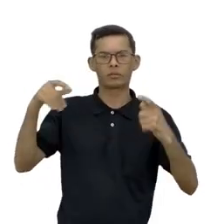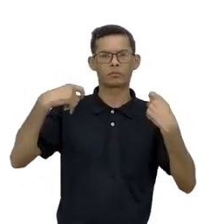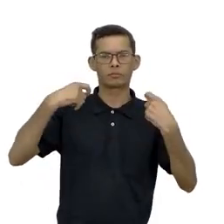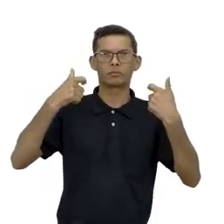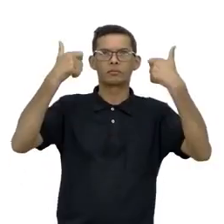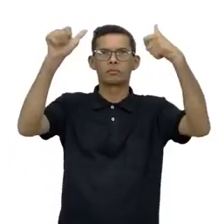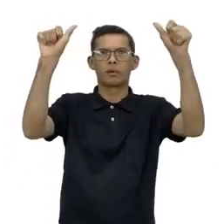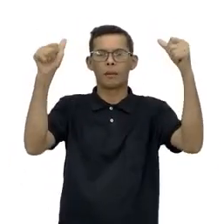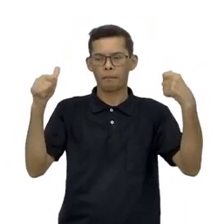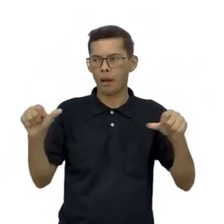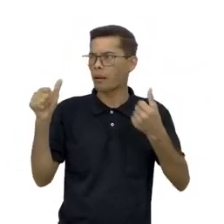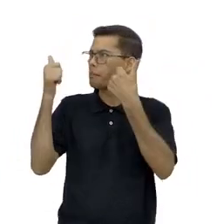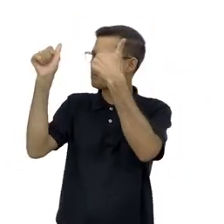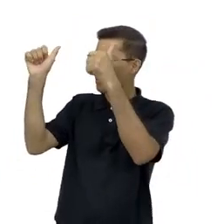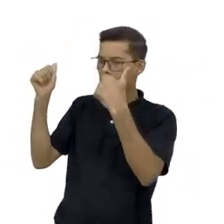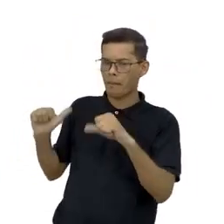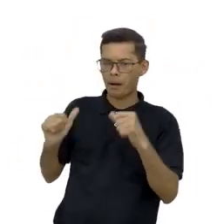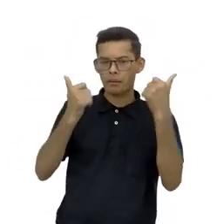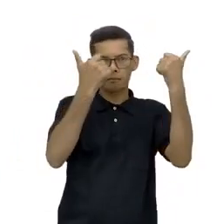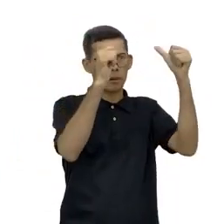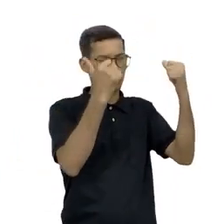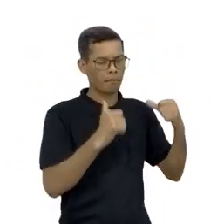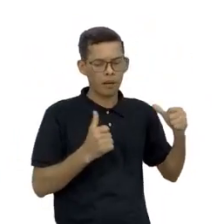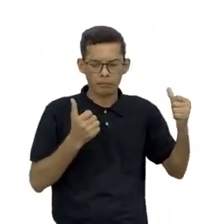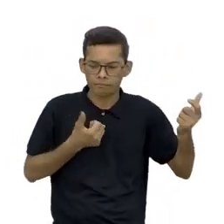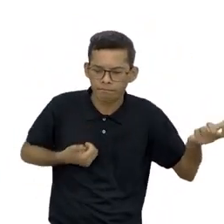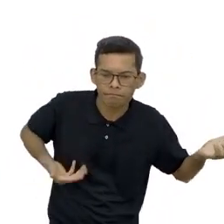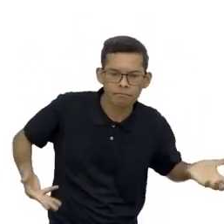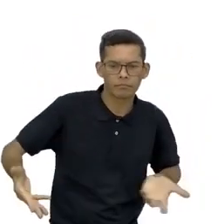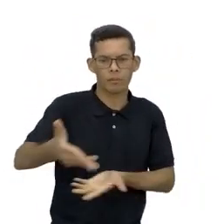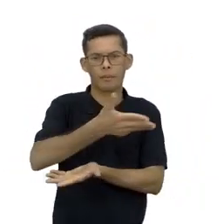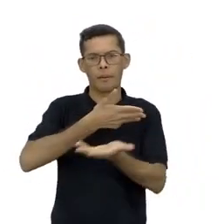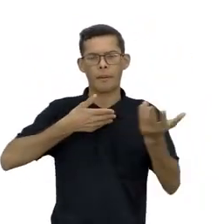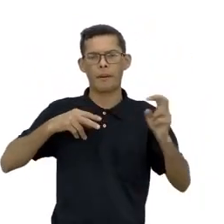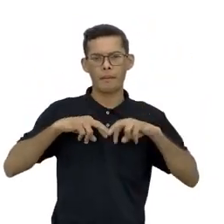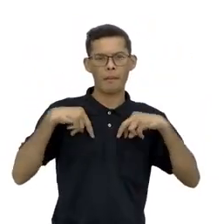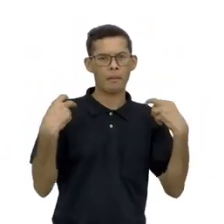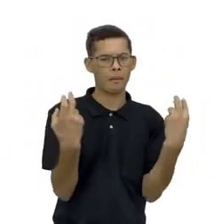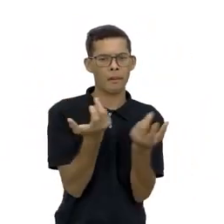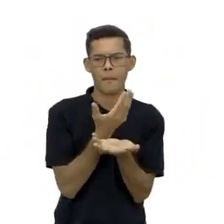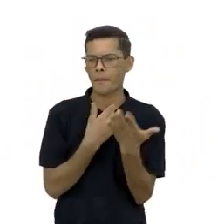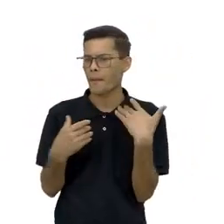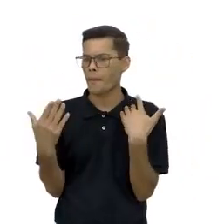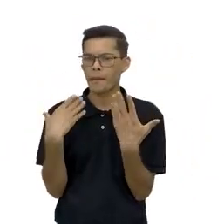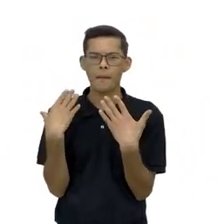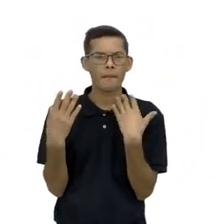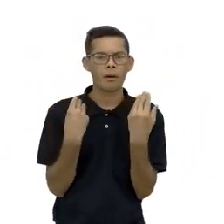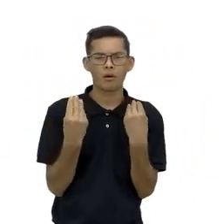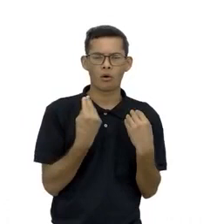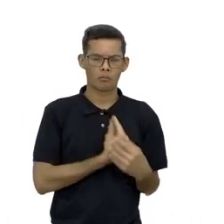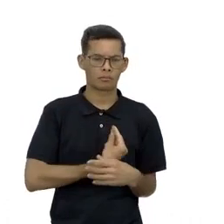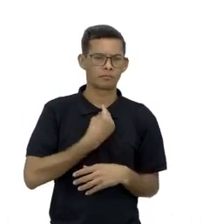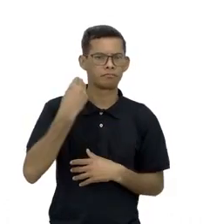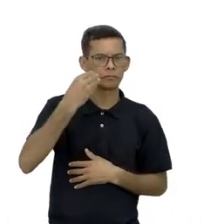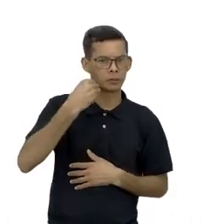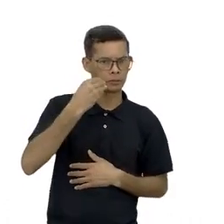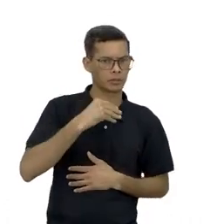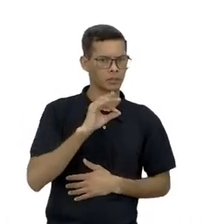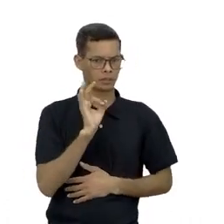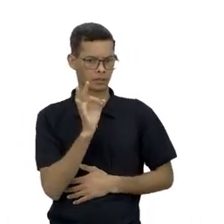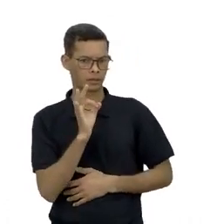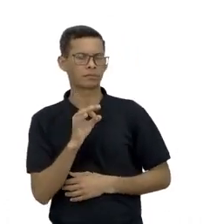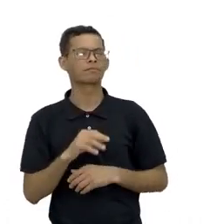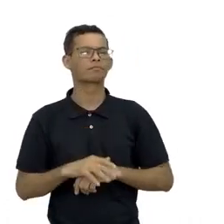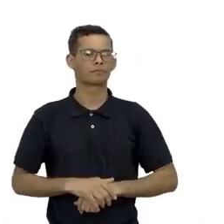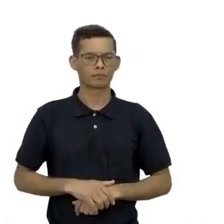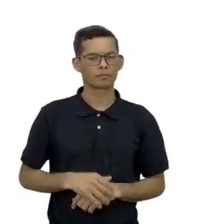acompanhar os cartazes dos colegas e fazer uma roda de conversa para comentar sobre a experiência vivida. Nós conhecemos aqui,